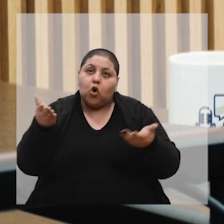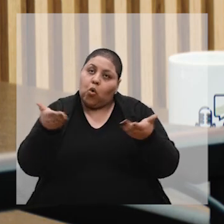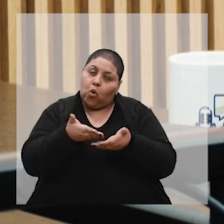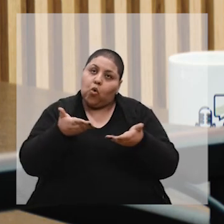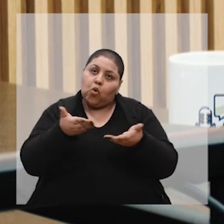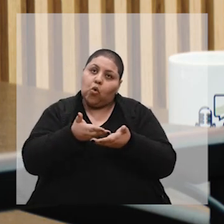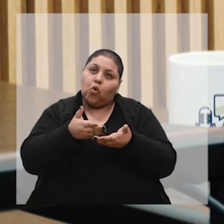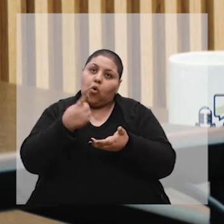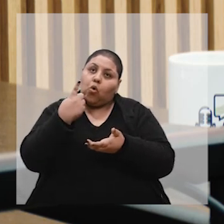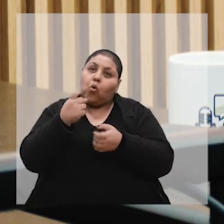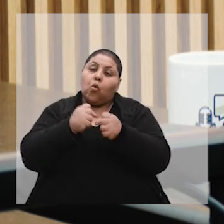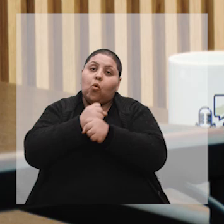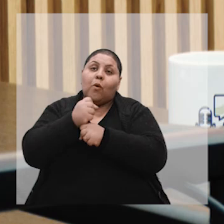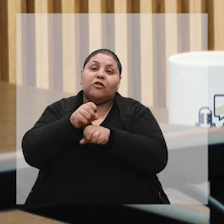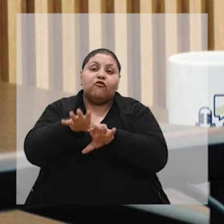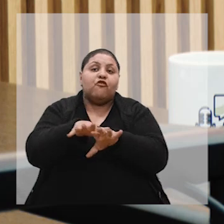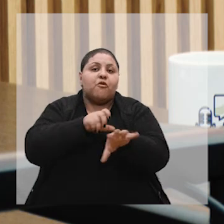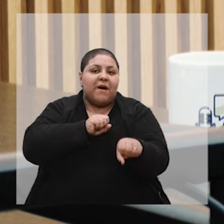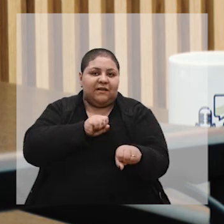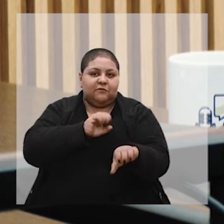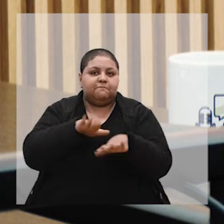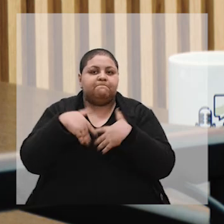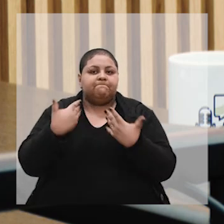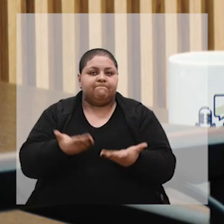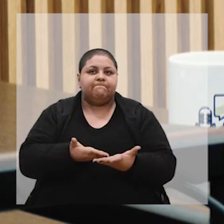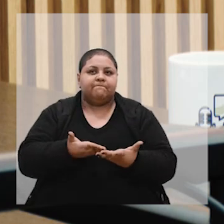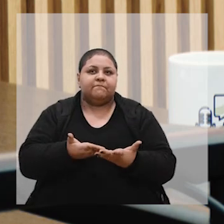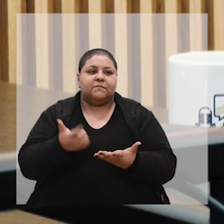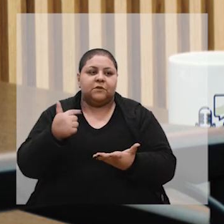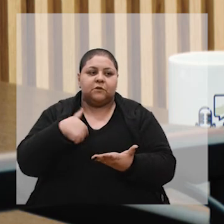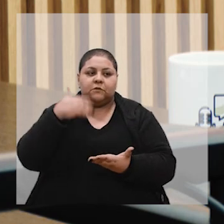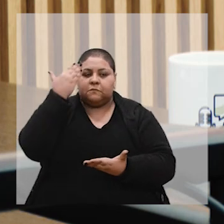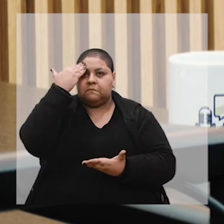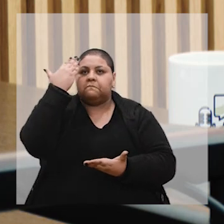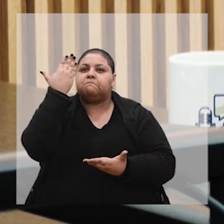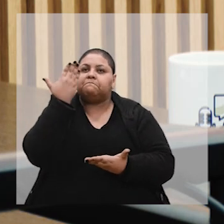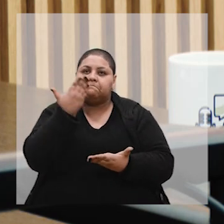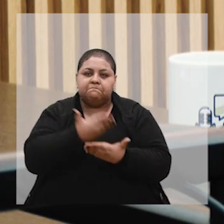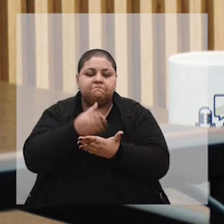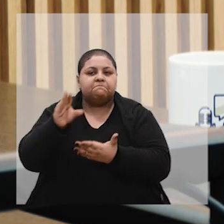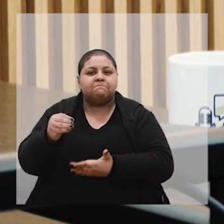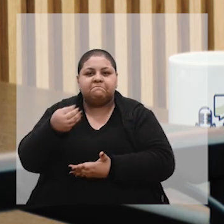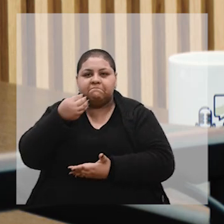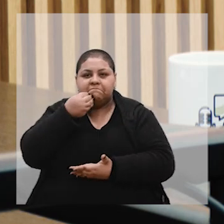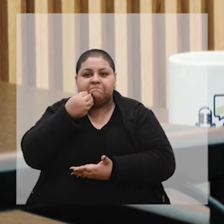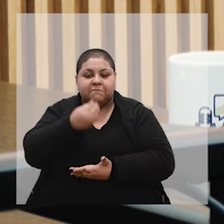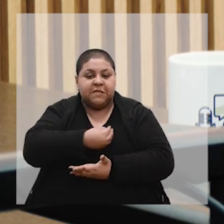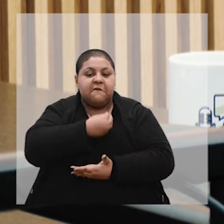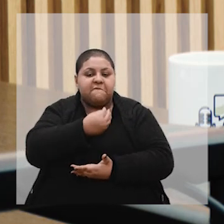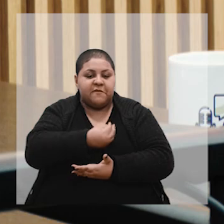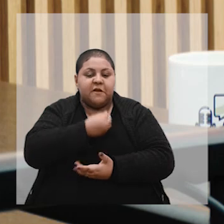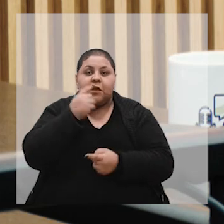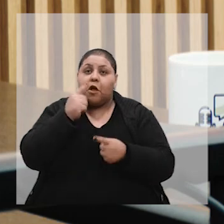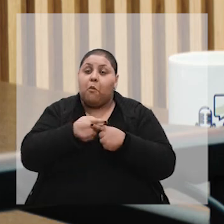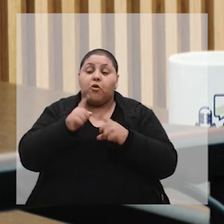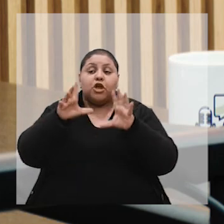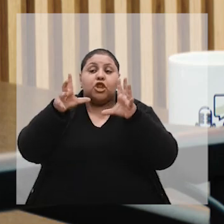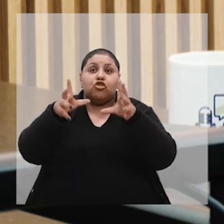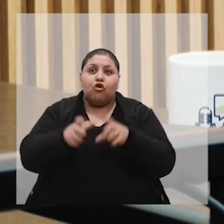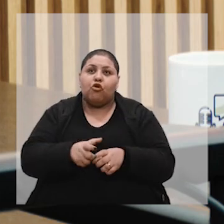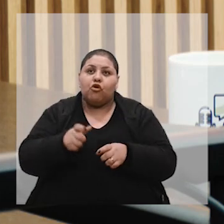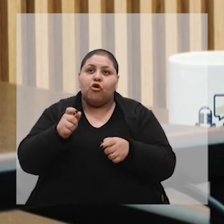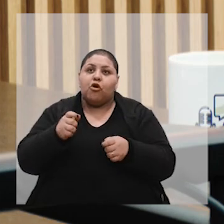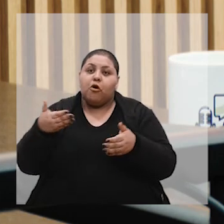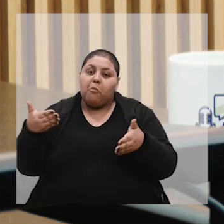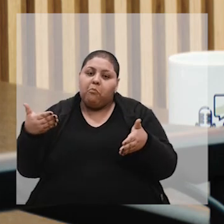e hoje eu tô há 1 ano formado, cara. Então, eu agradeço muito as oportunidades que eu já tive na vida, cara, porque todas elas